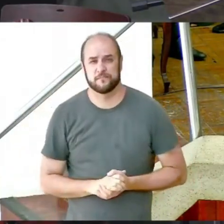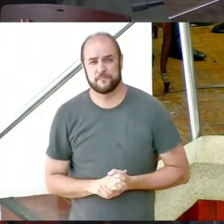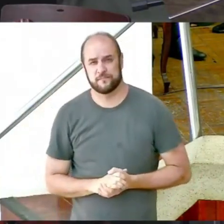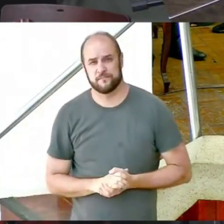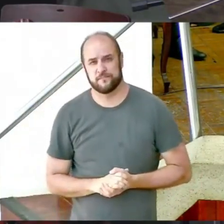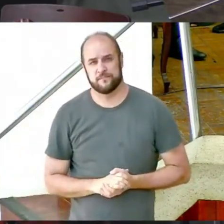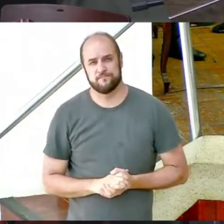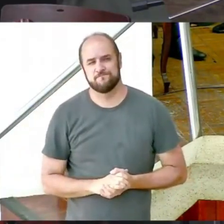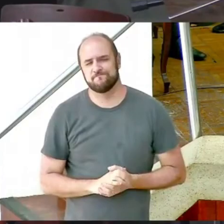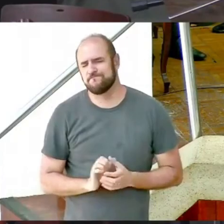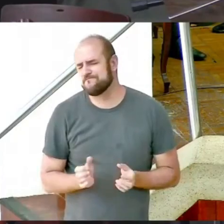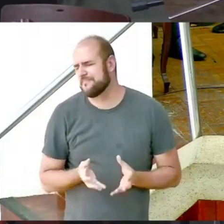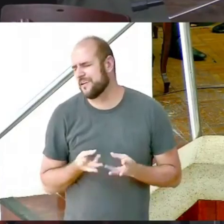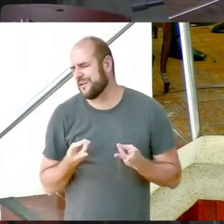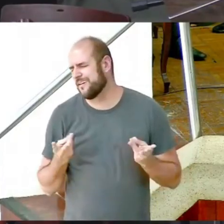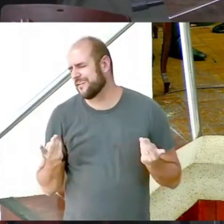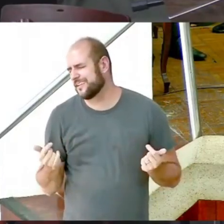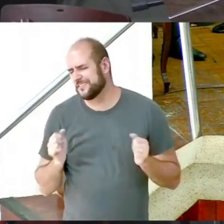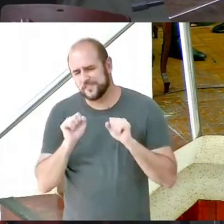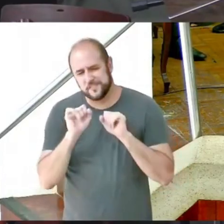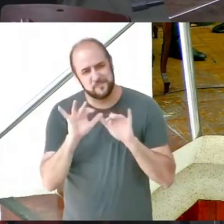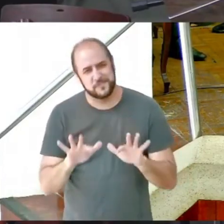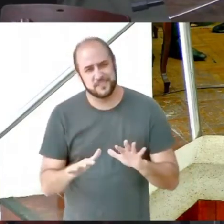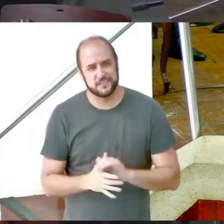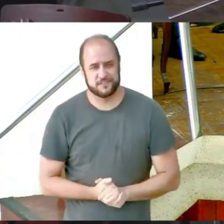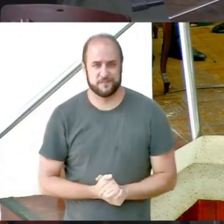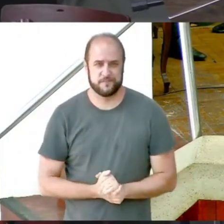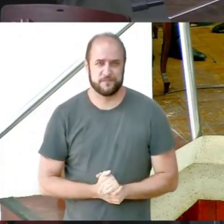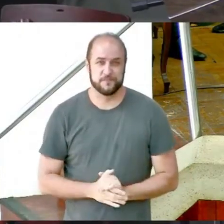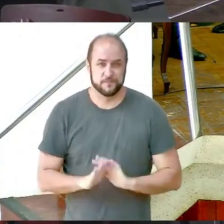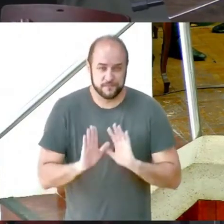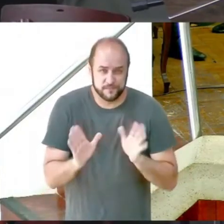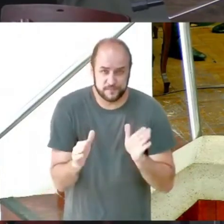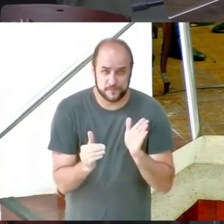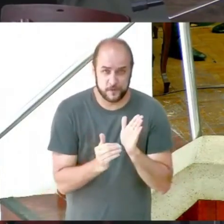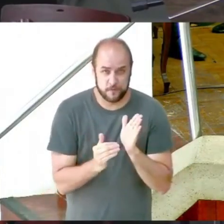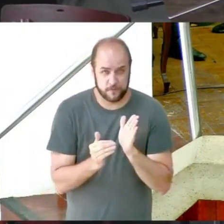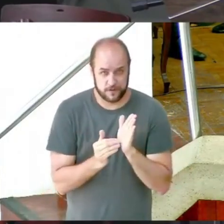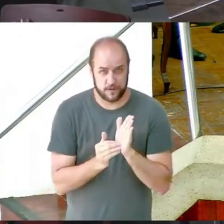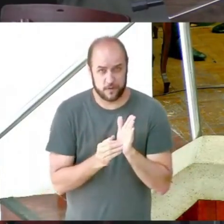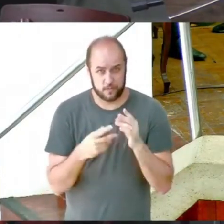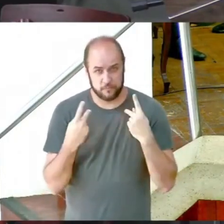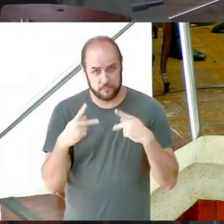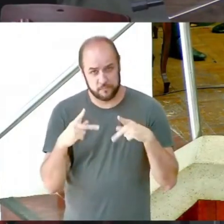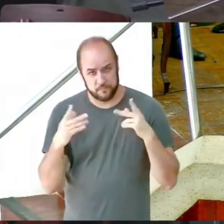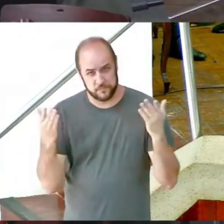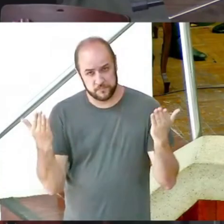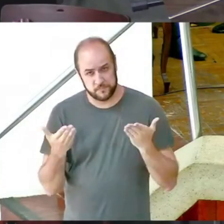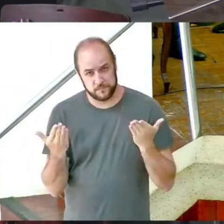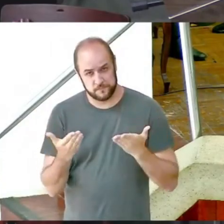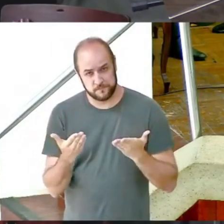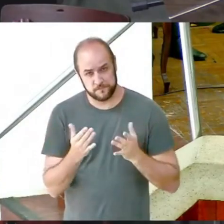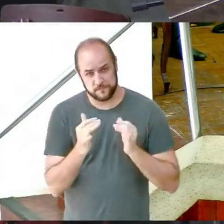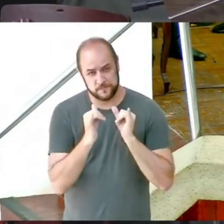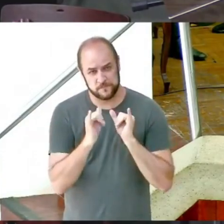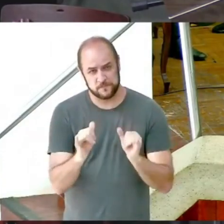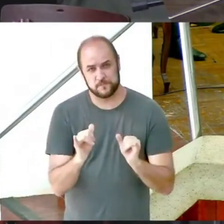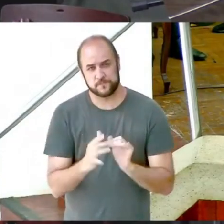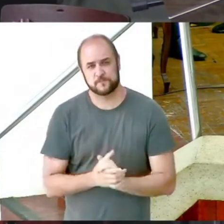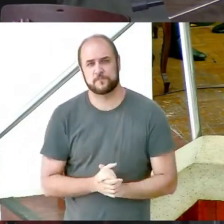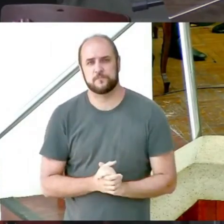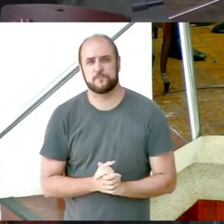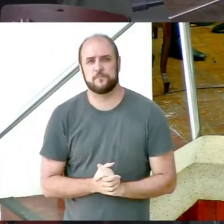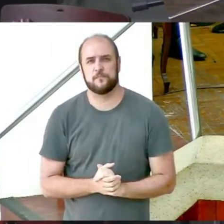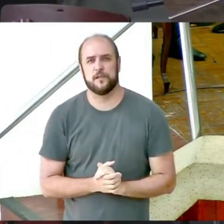Que bênção! Eu gostaria de finalizar essa exposição citando um